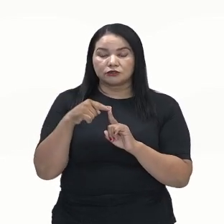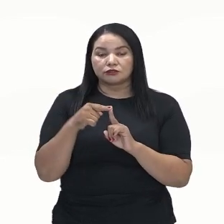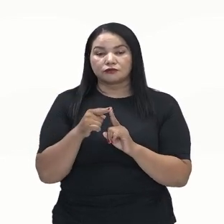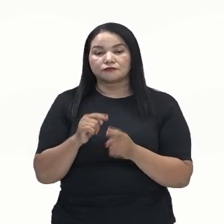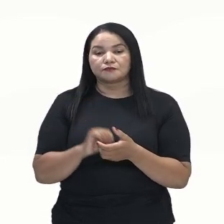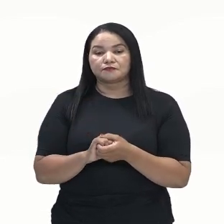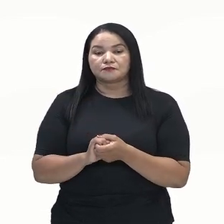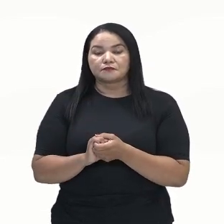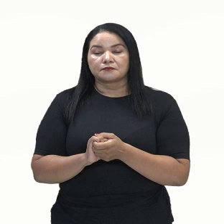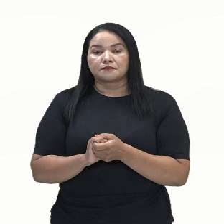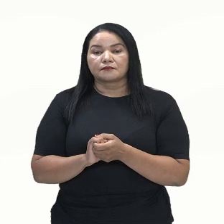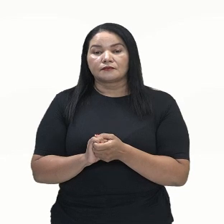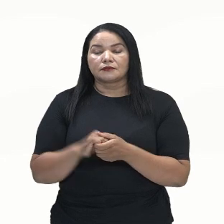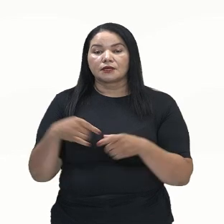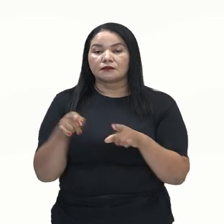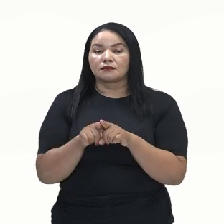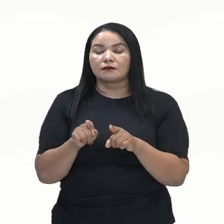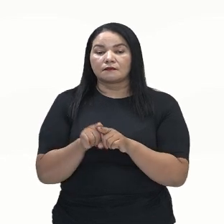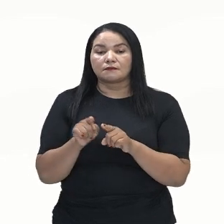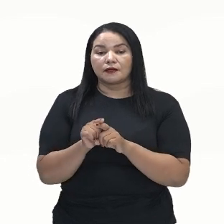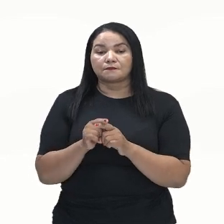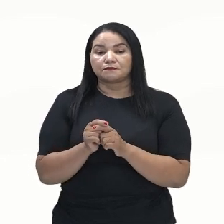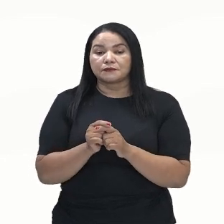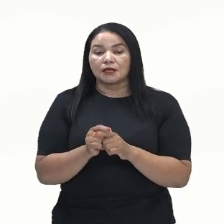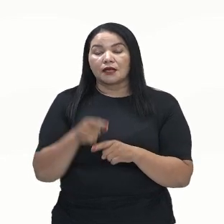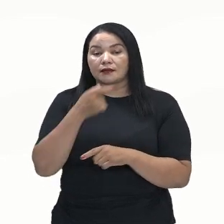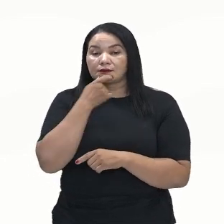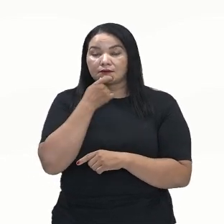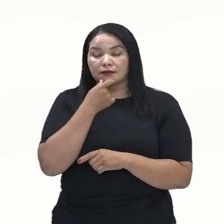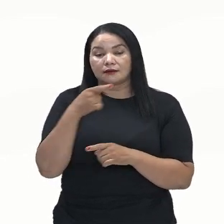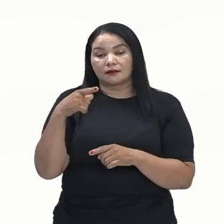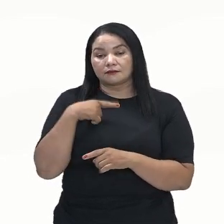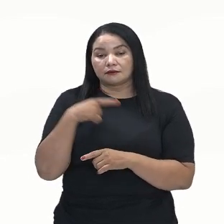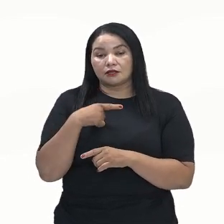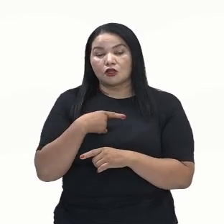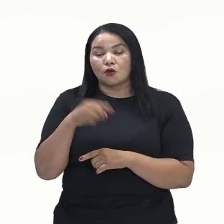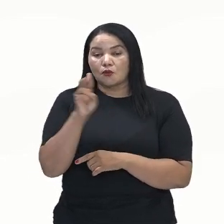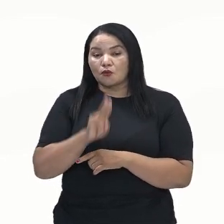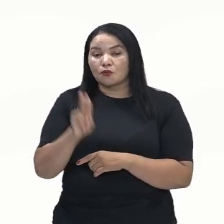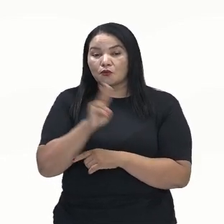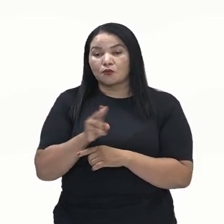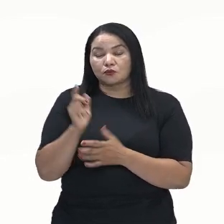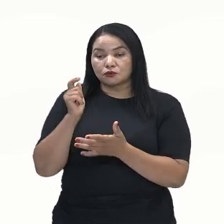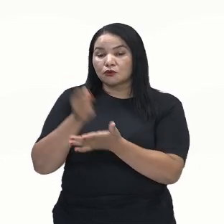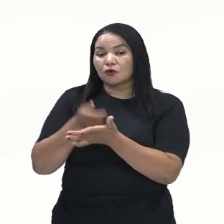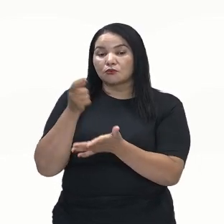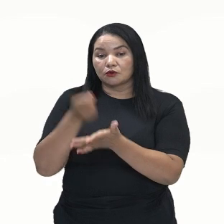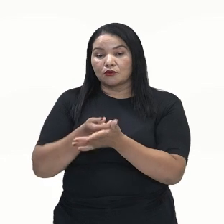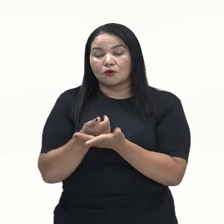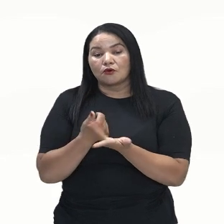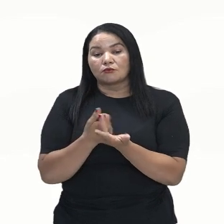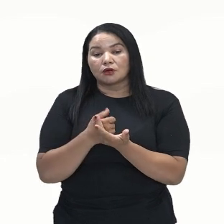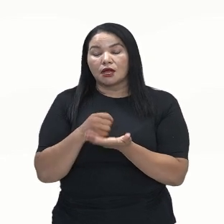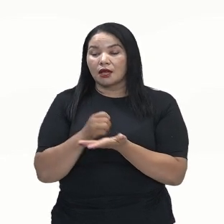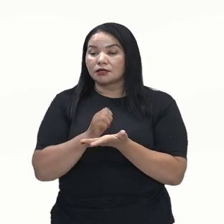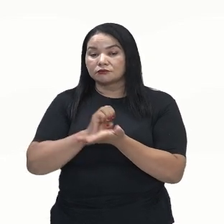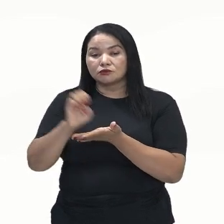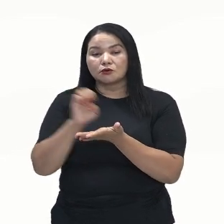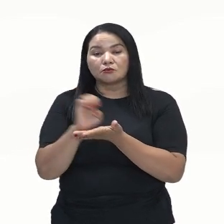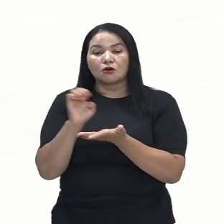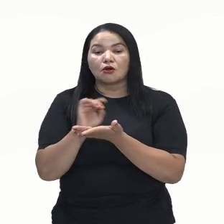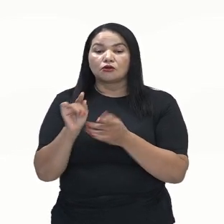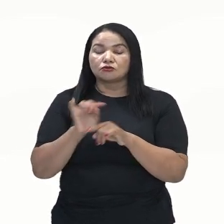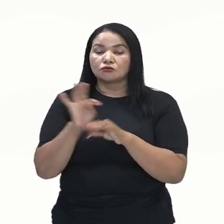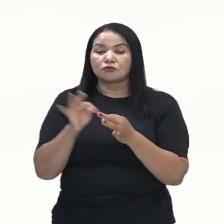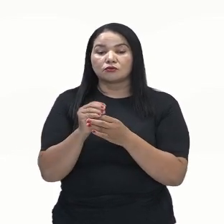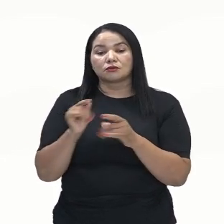Inglaterra tinha um mercado consumidor para escoar a produção. Então, ela fazia com que as